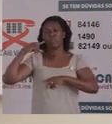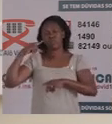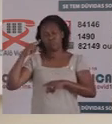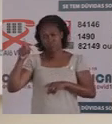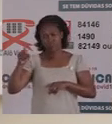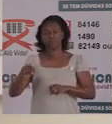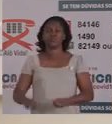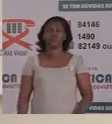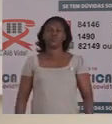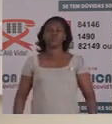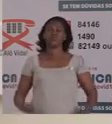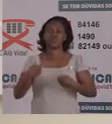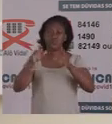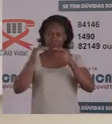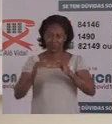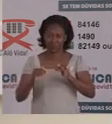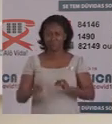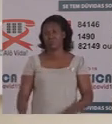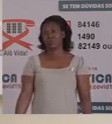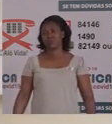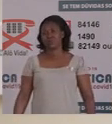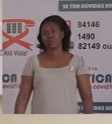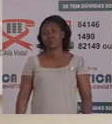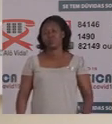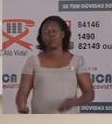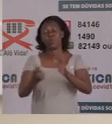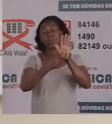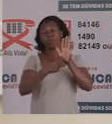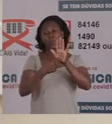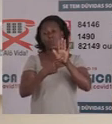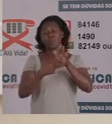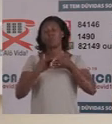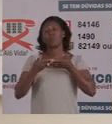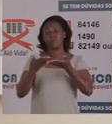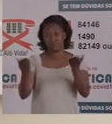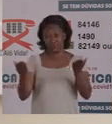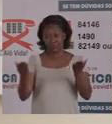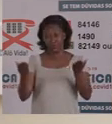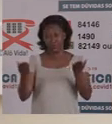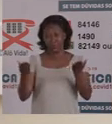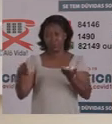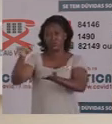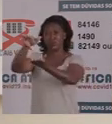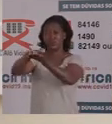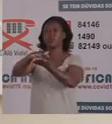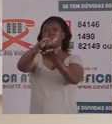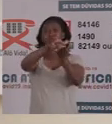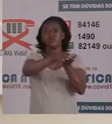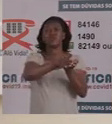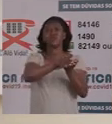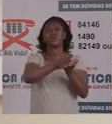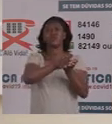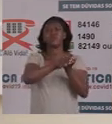O próximo slide, por favor. Aqui nós apresentamos a localização dos casos que